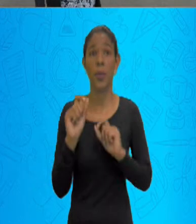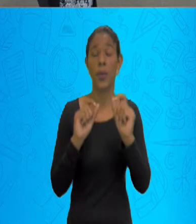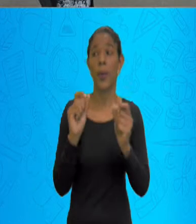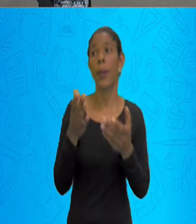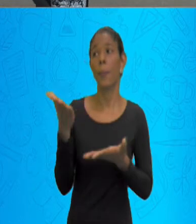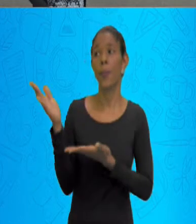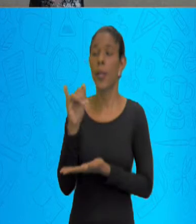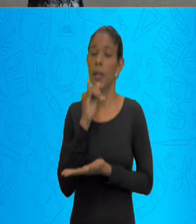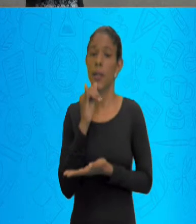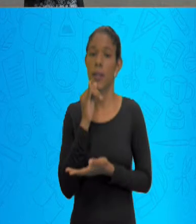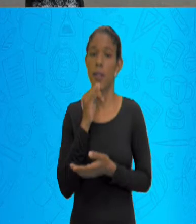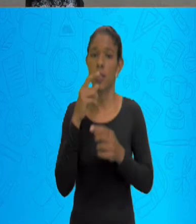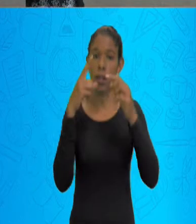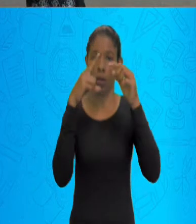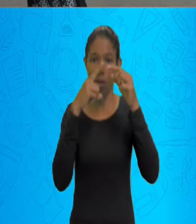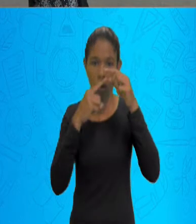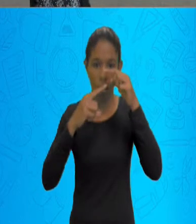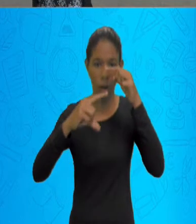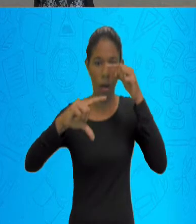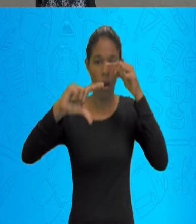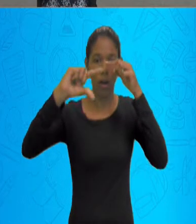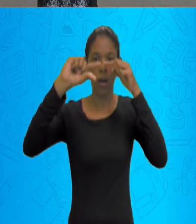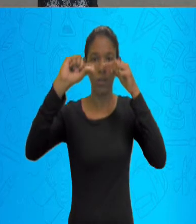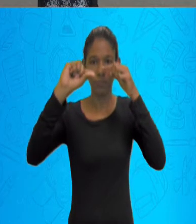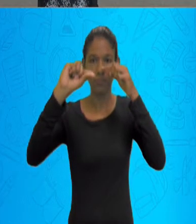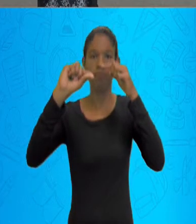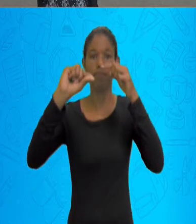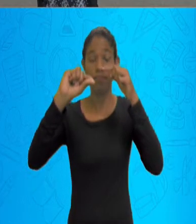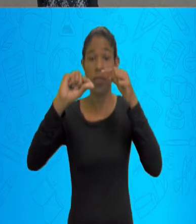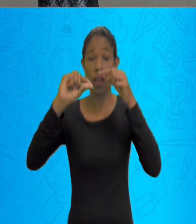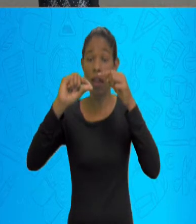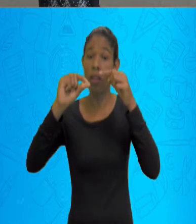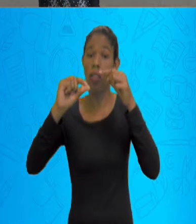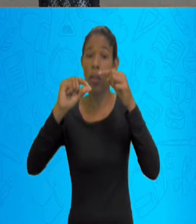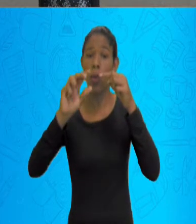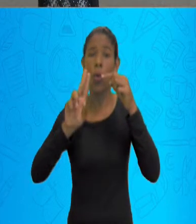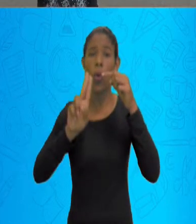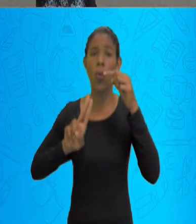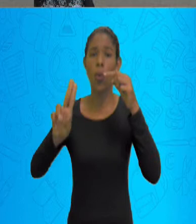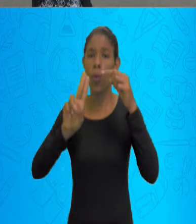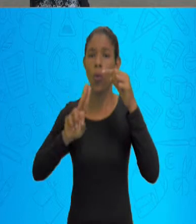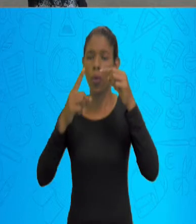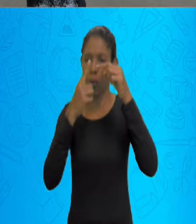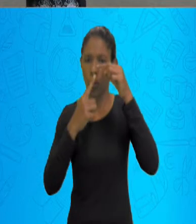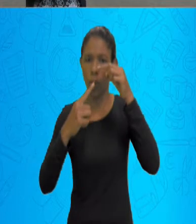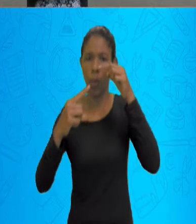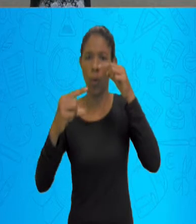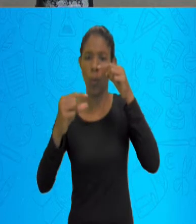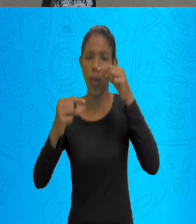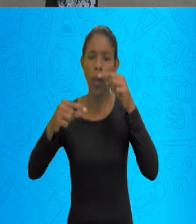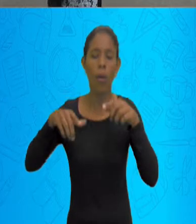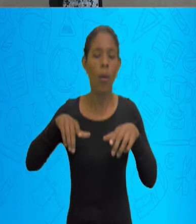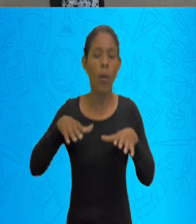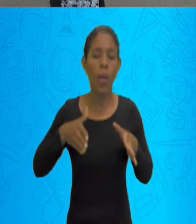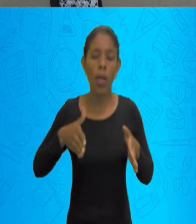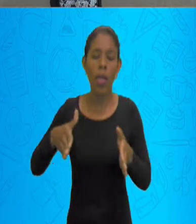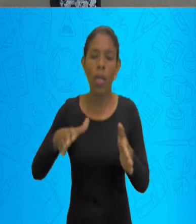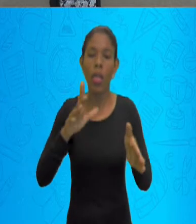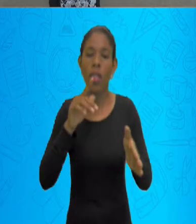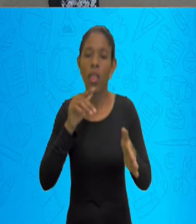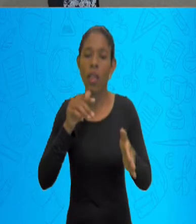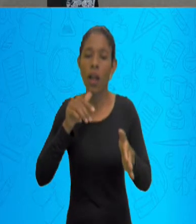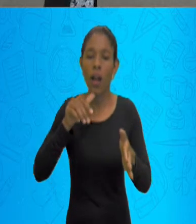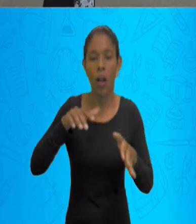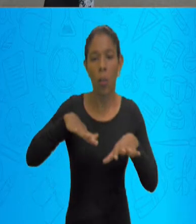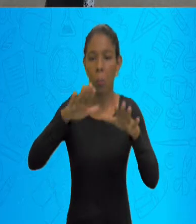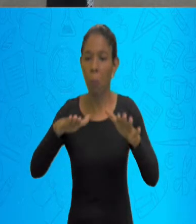o pelicano. O pelicano, ele vai com o bico em forma de rede na água para buscar a sua